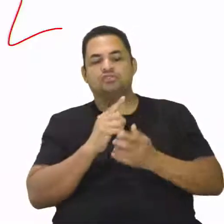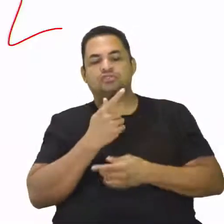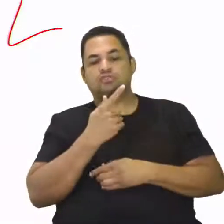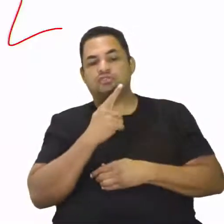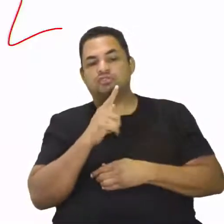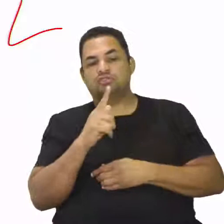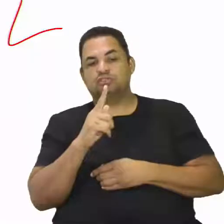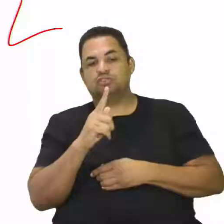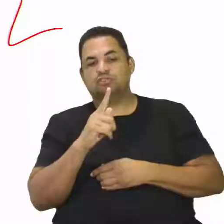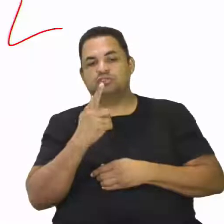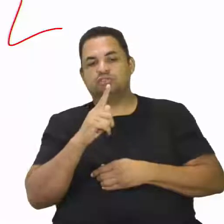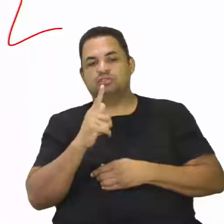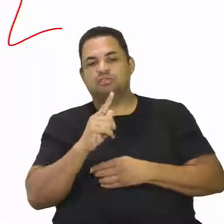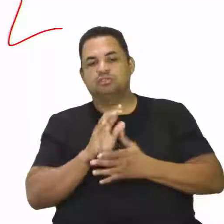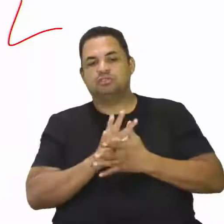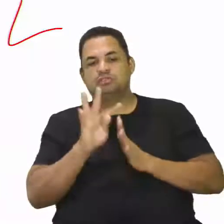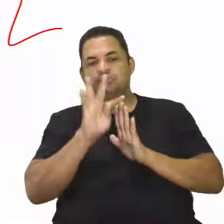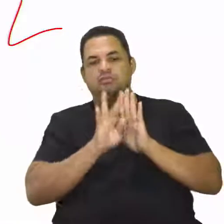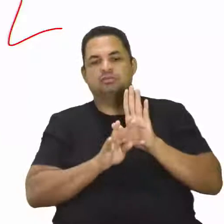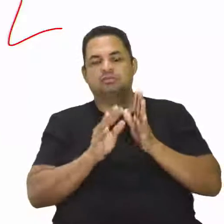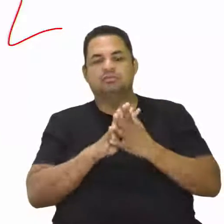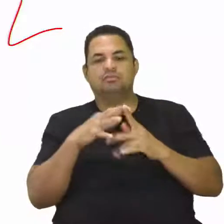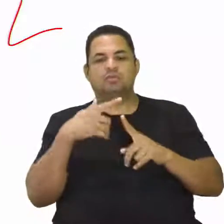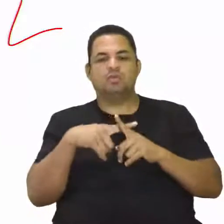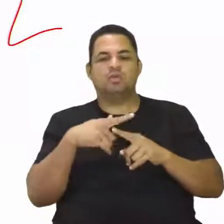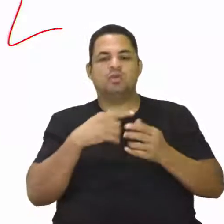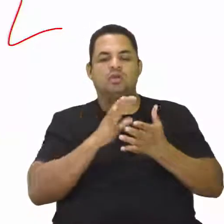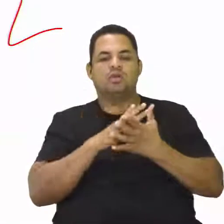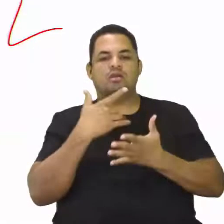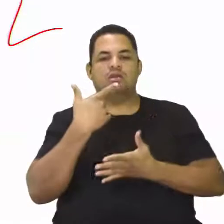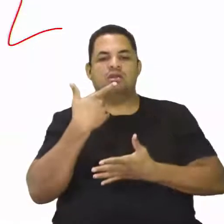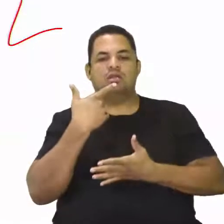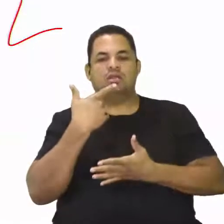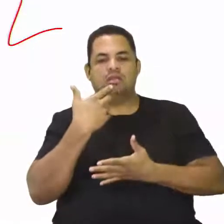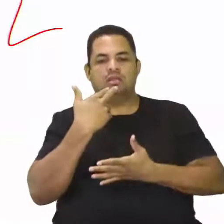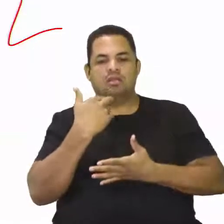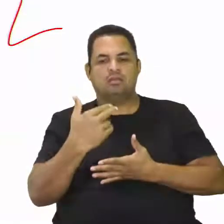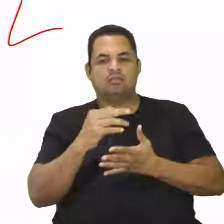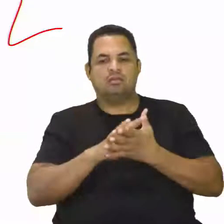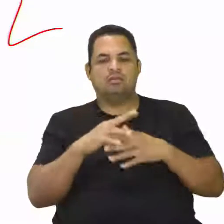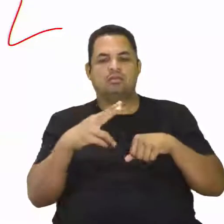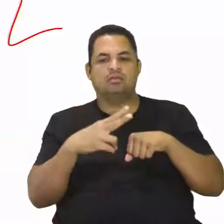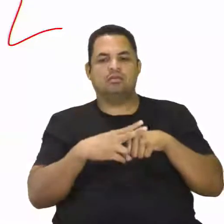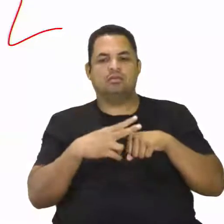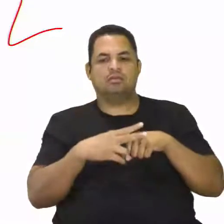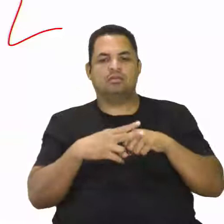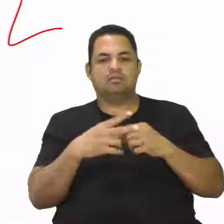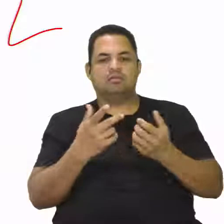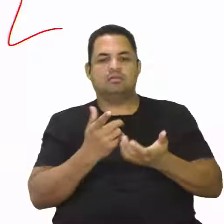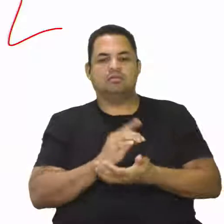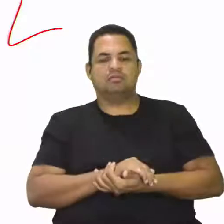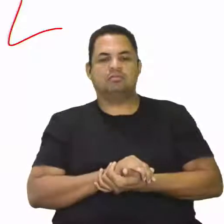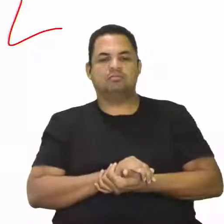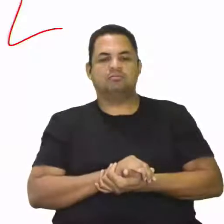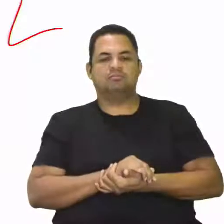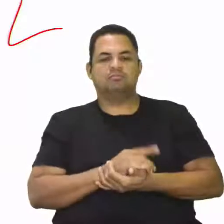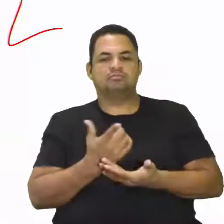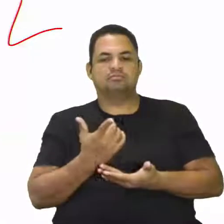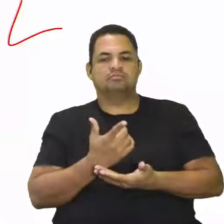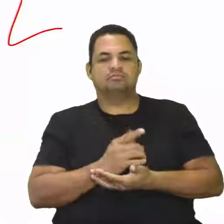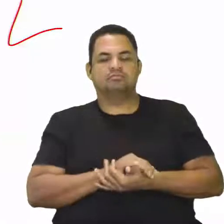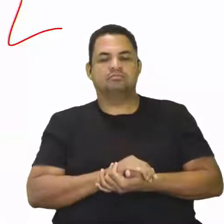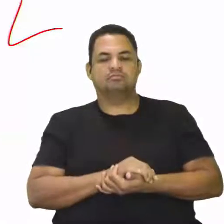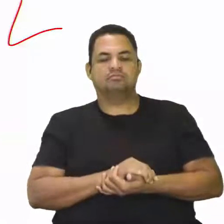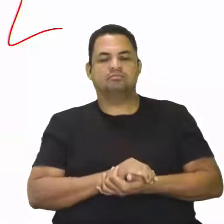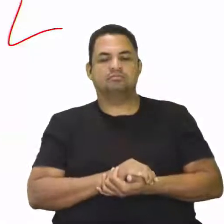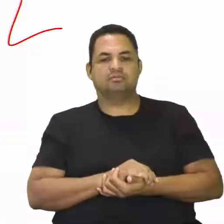textual, visto que a linguagem não verbal é a linguagem predominante. Não tem nada a ver, já que linguagem verbal e